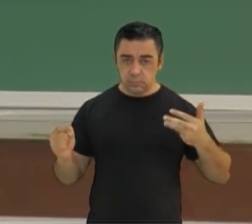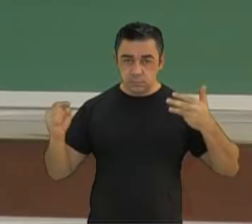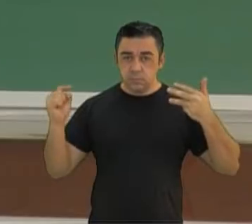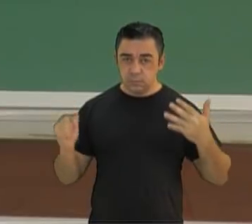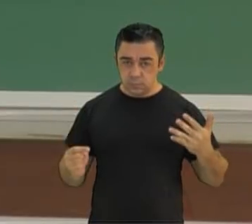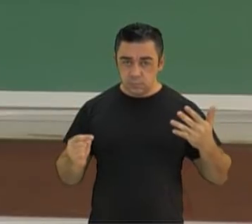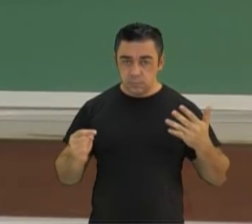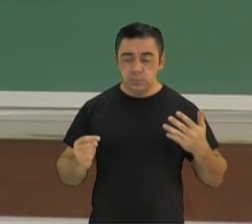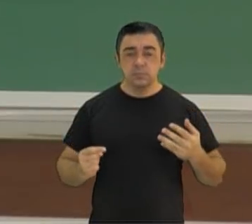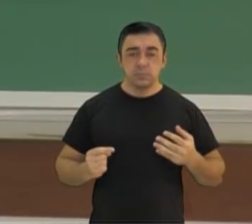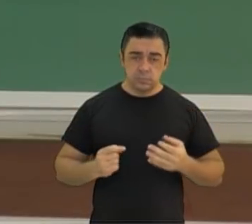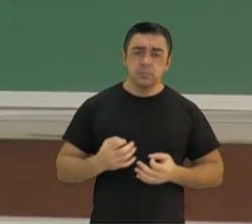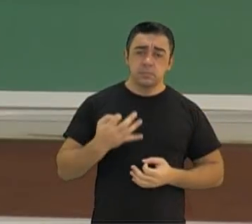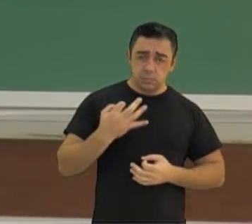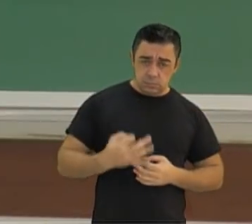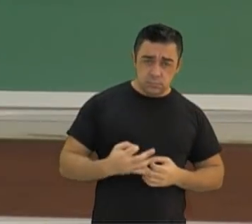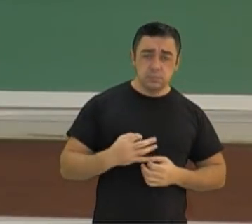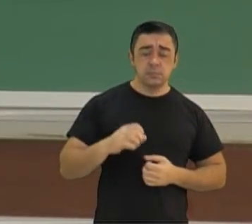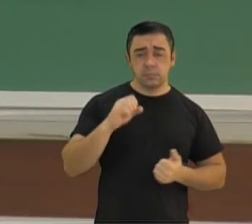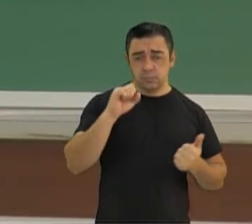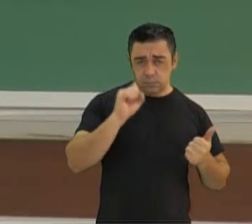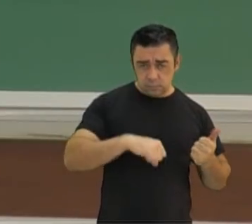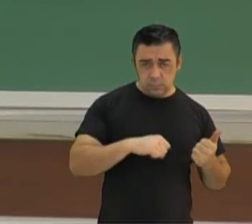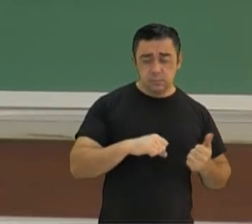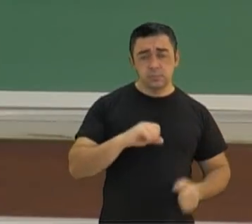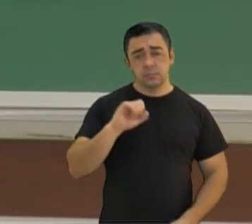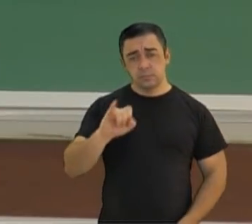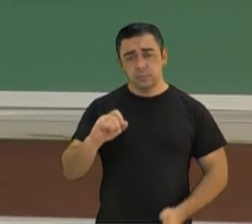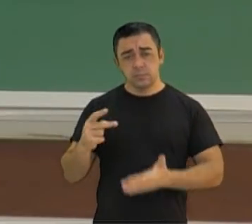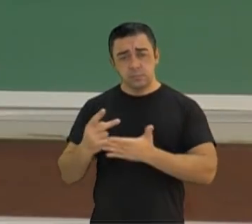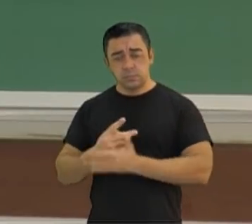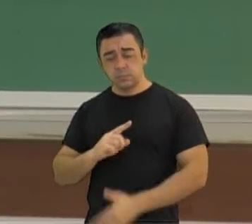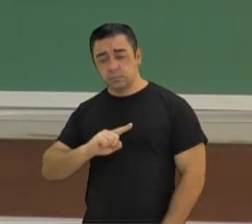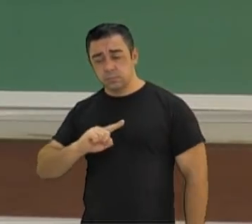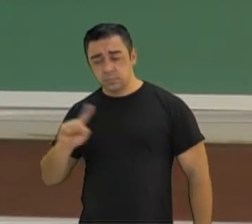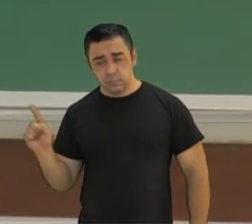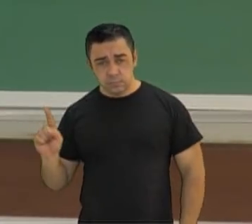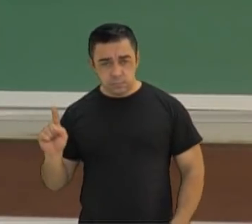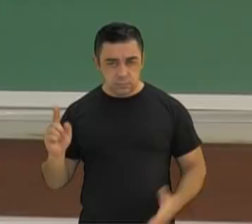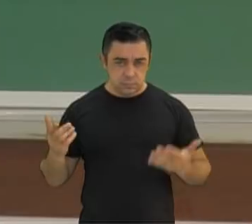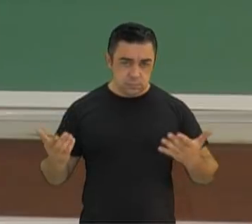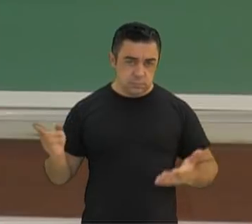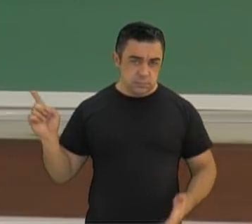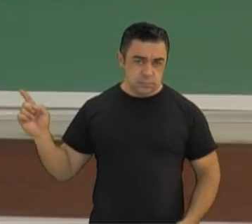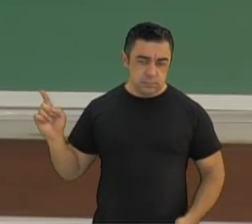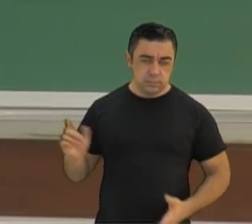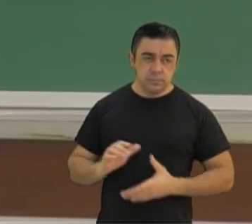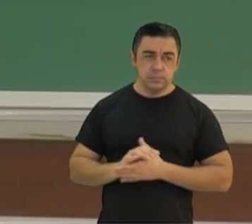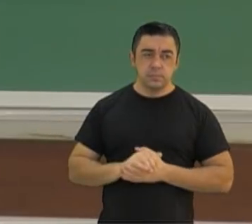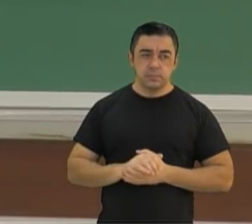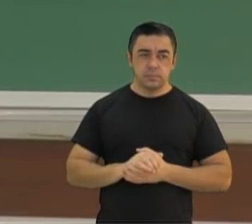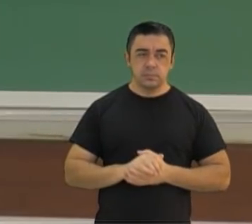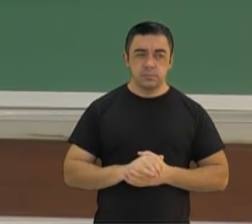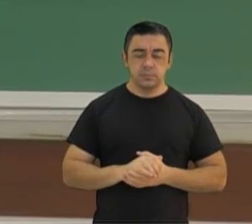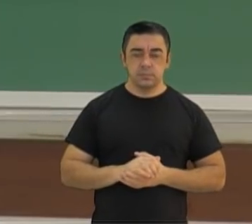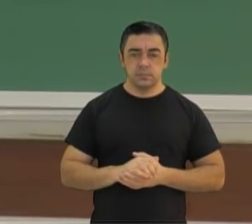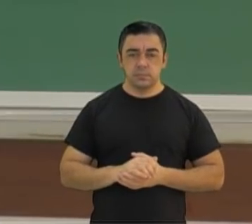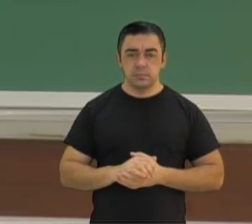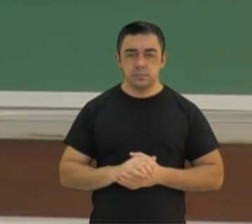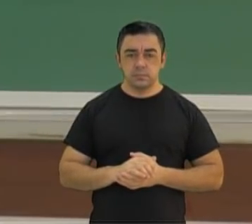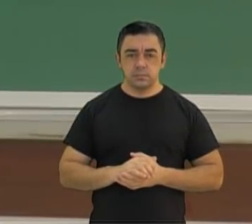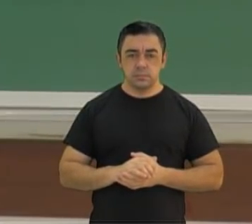seja, se está correto ou se está incorreto o que se está afirmando nas alternativas. Preste atenção.